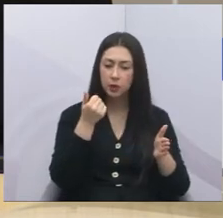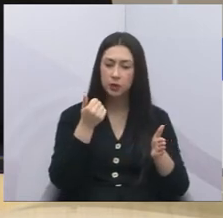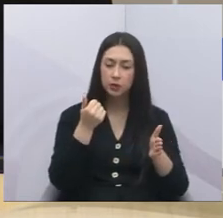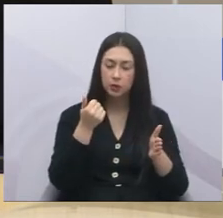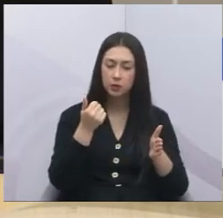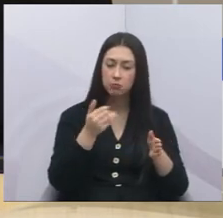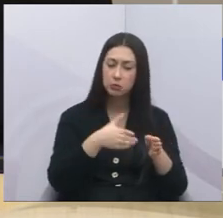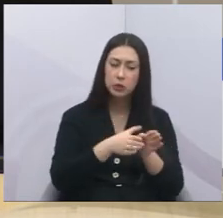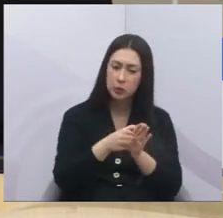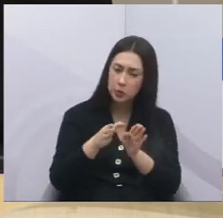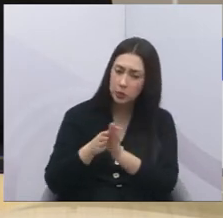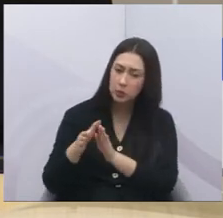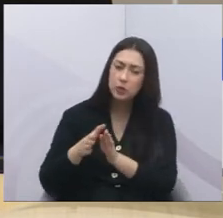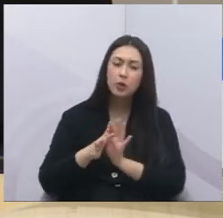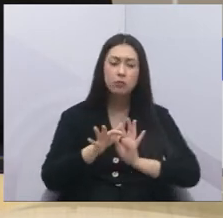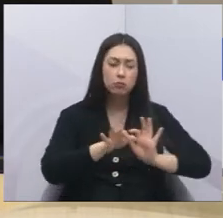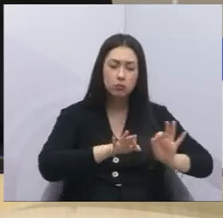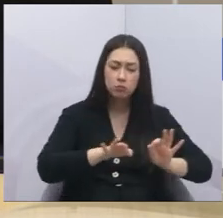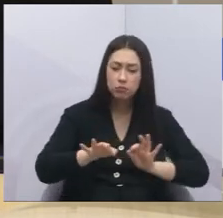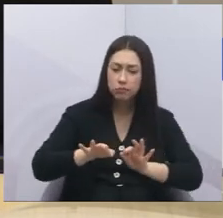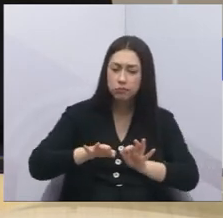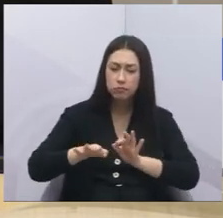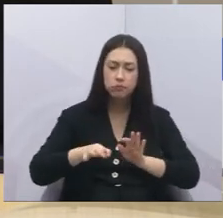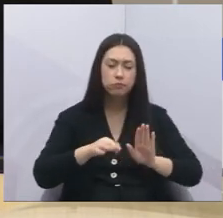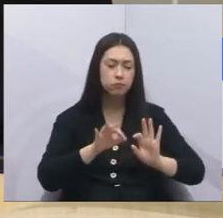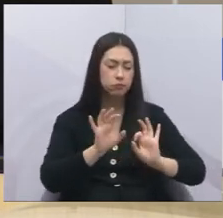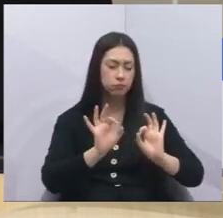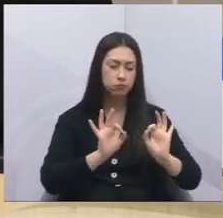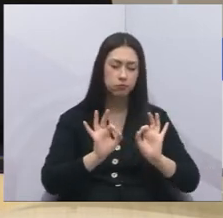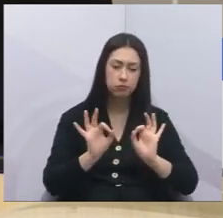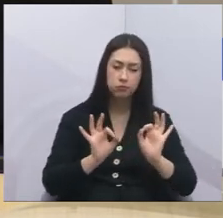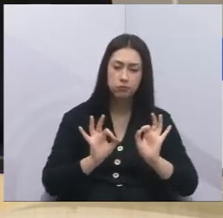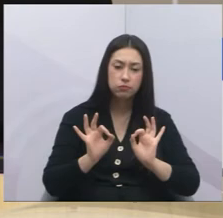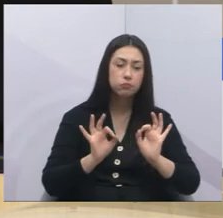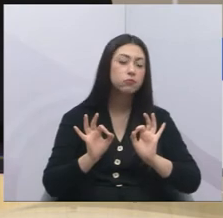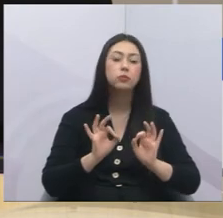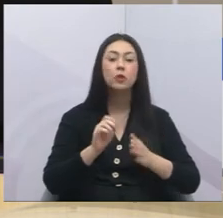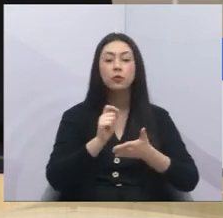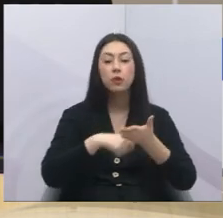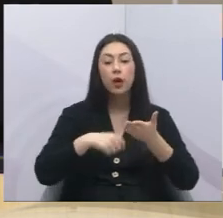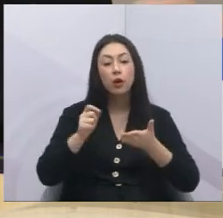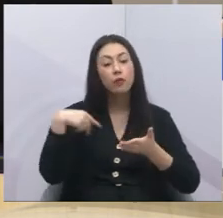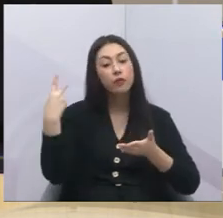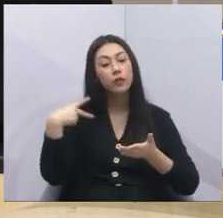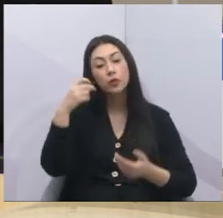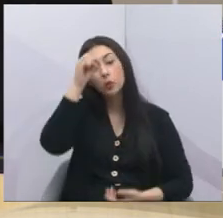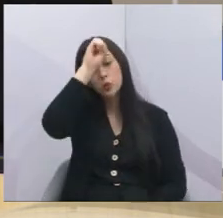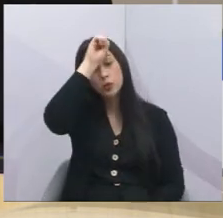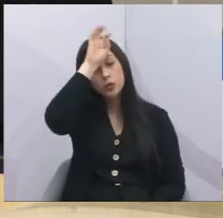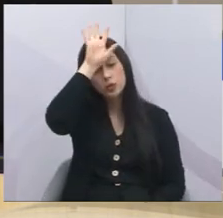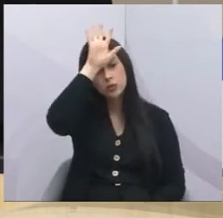interna, orientação dos funcionários e mais medidas necessárias. Assina o vereador Rodrigo Salomão.